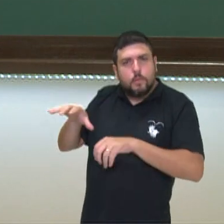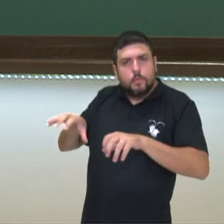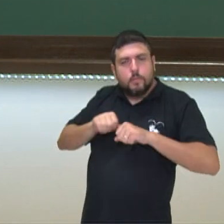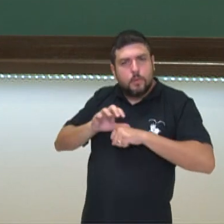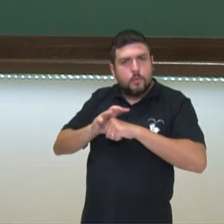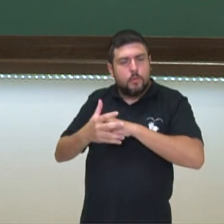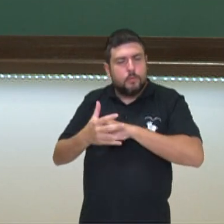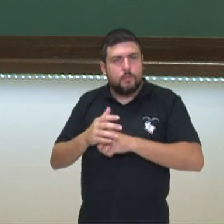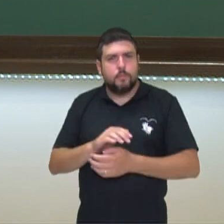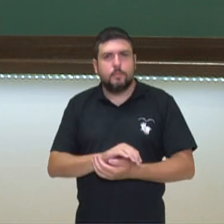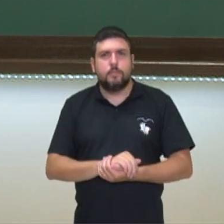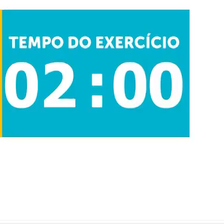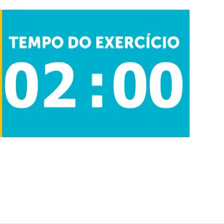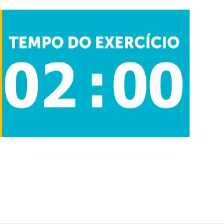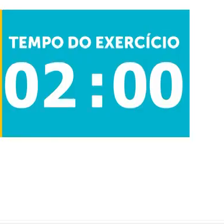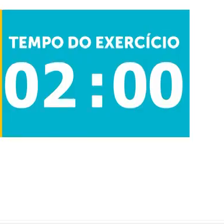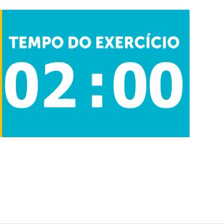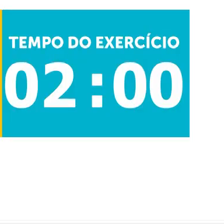Vou dar um tempinho para você.